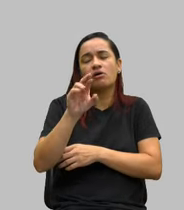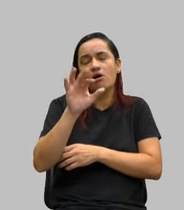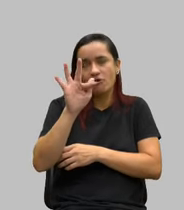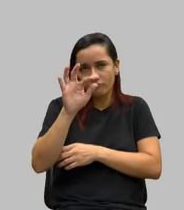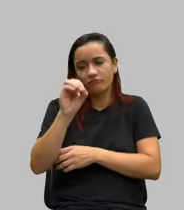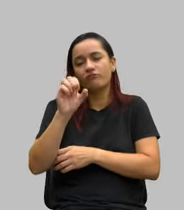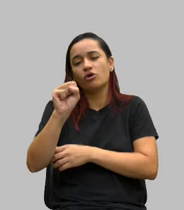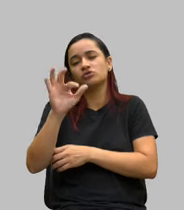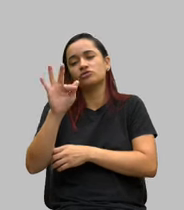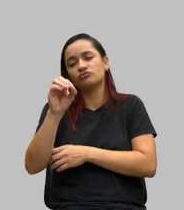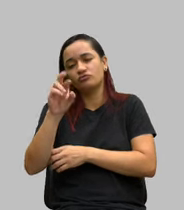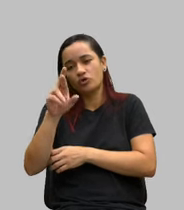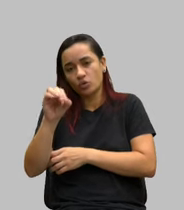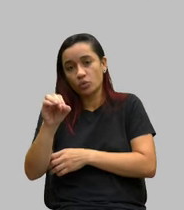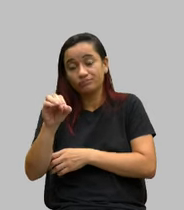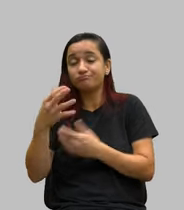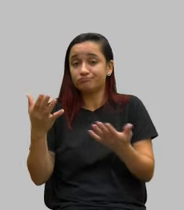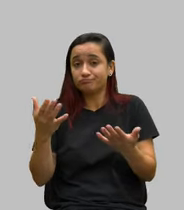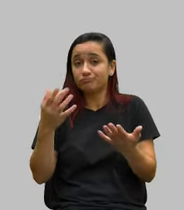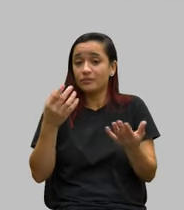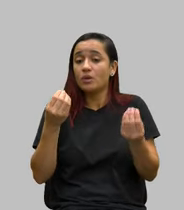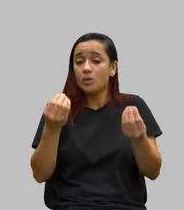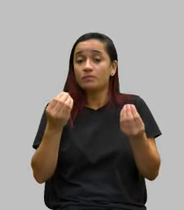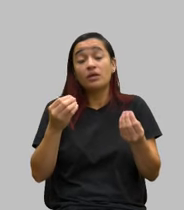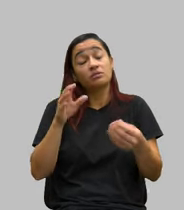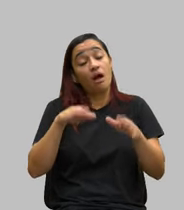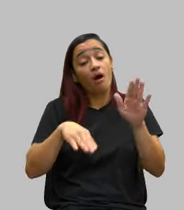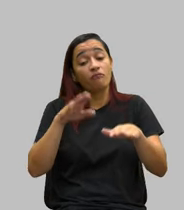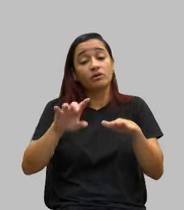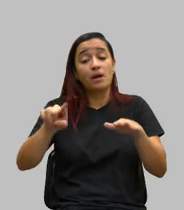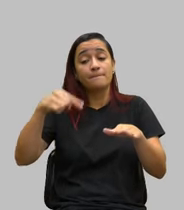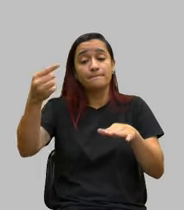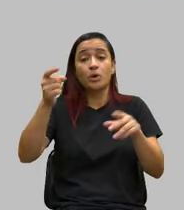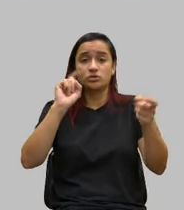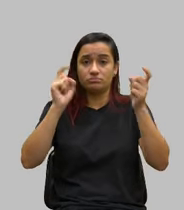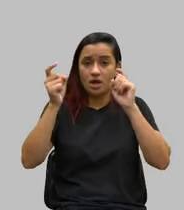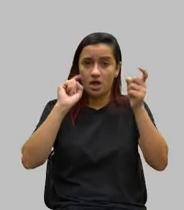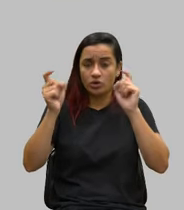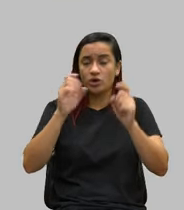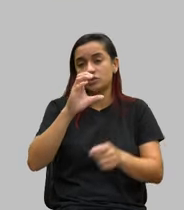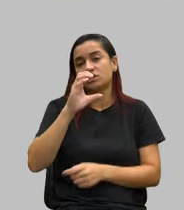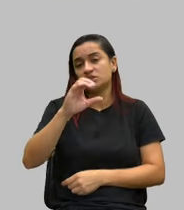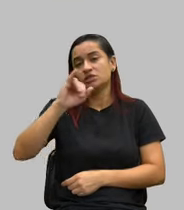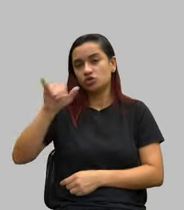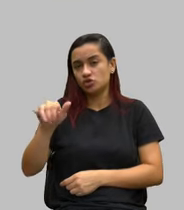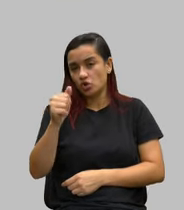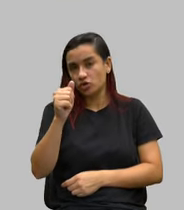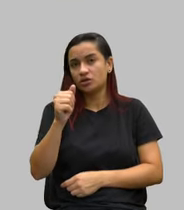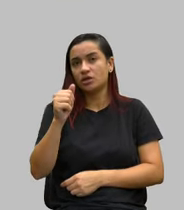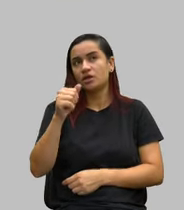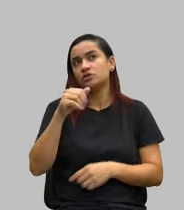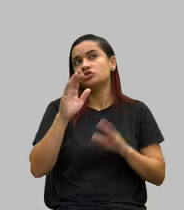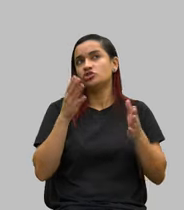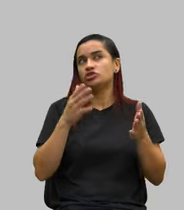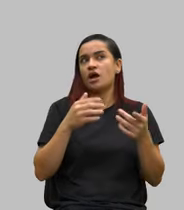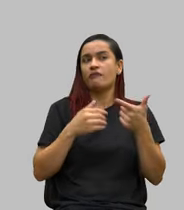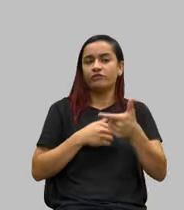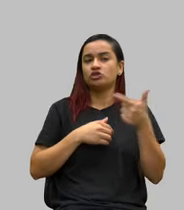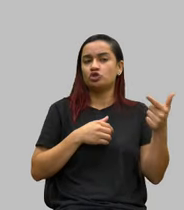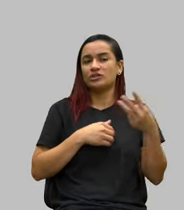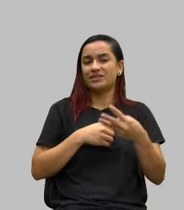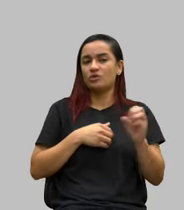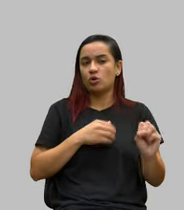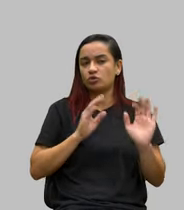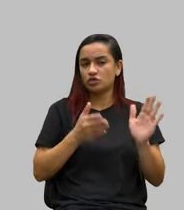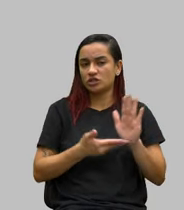Provavelmente na próxima reunião da ccj eh já que o 2238 já já saiu